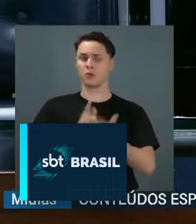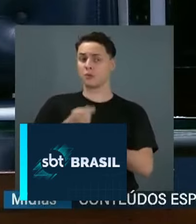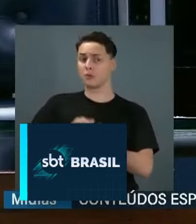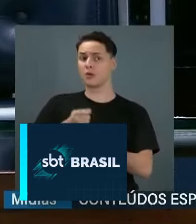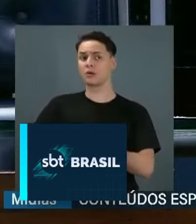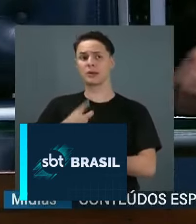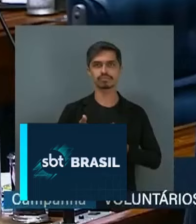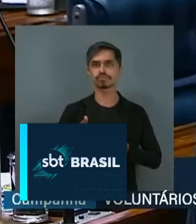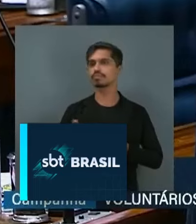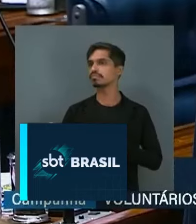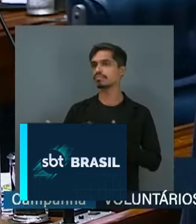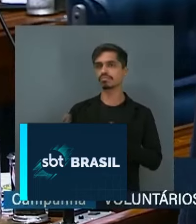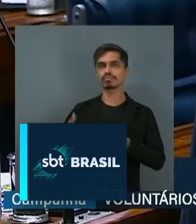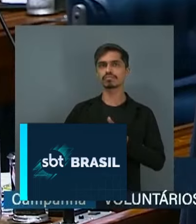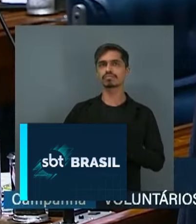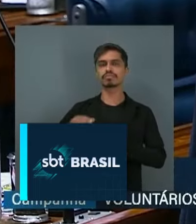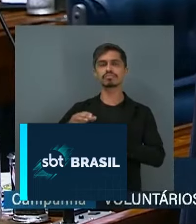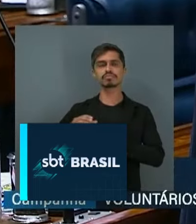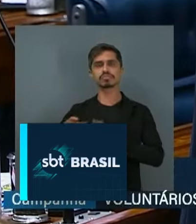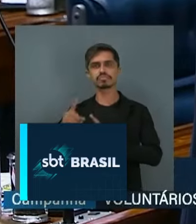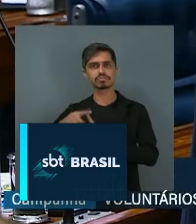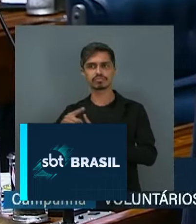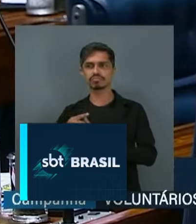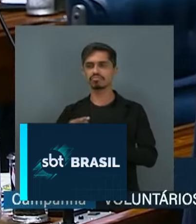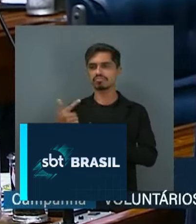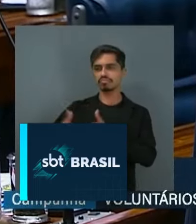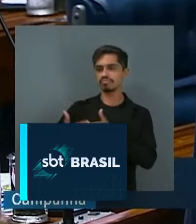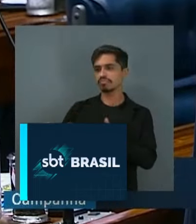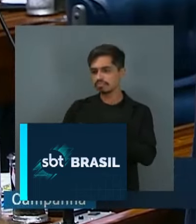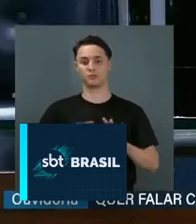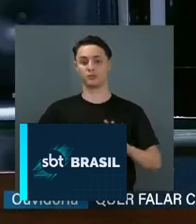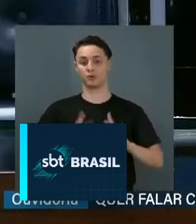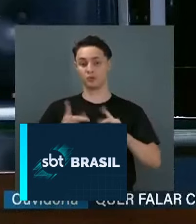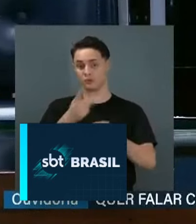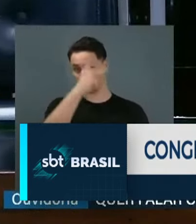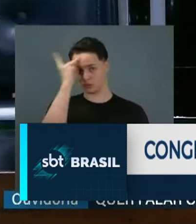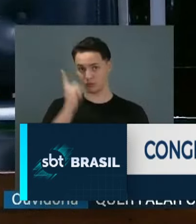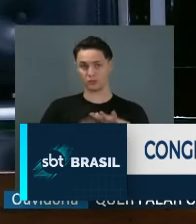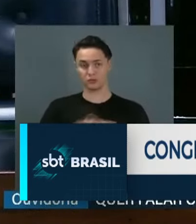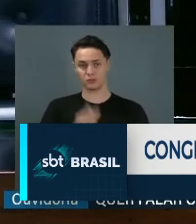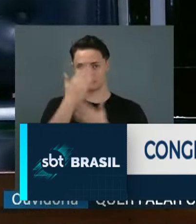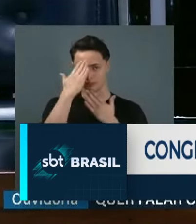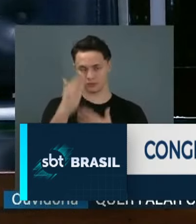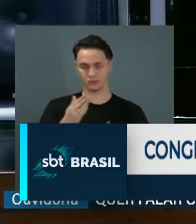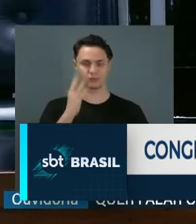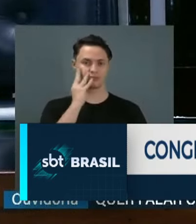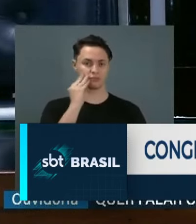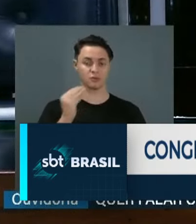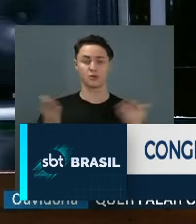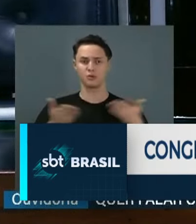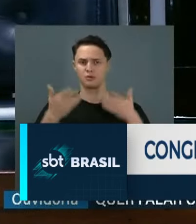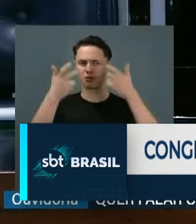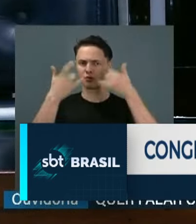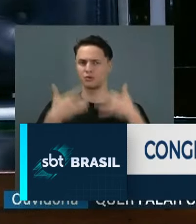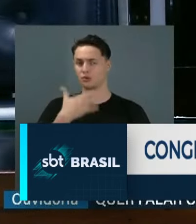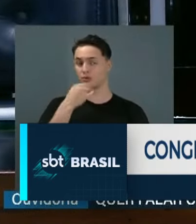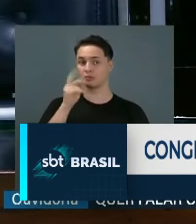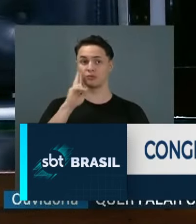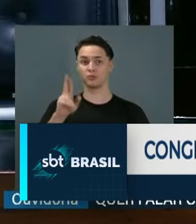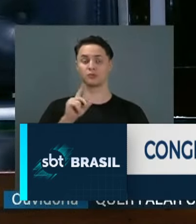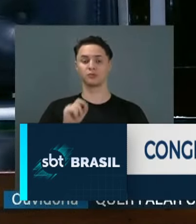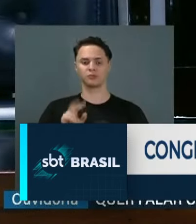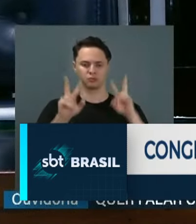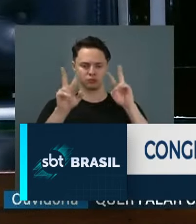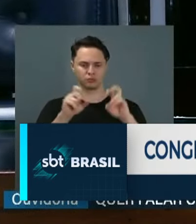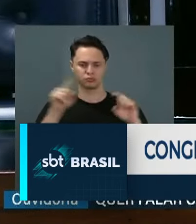pelo governo Lula, que limita o uso de créditos tributários. A justificativa foi que a mudança precisava de um prazo